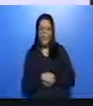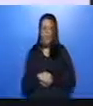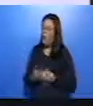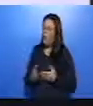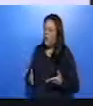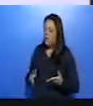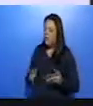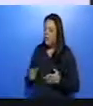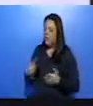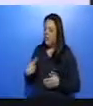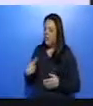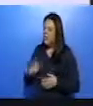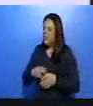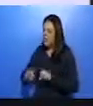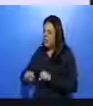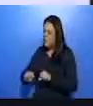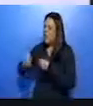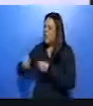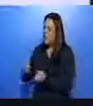sempre.